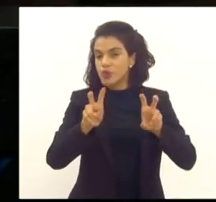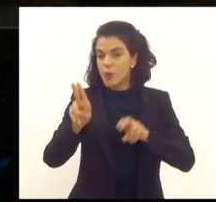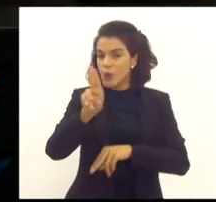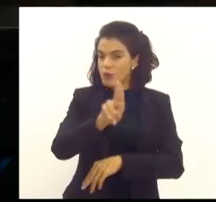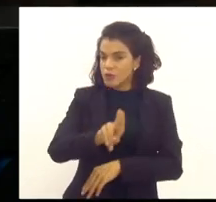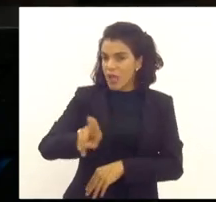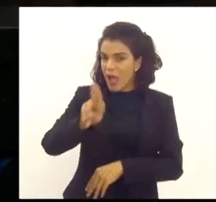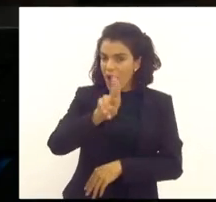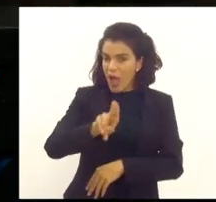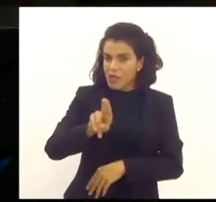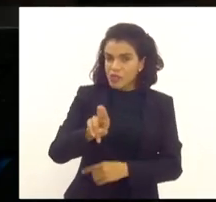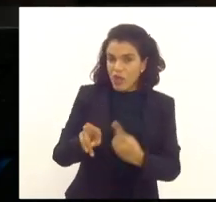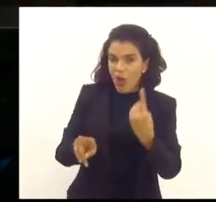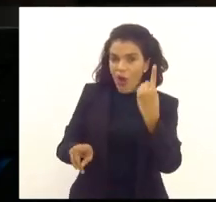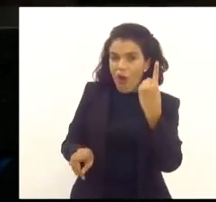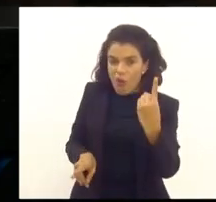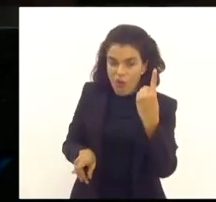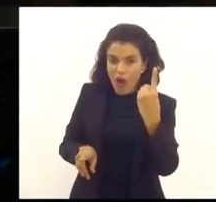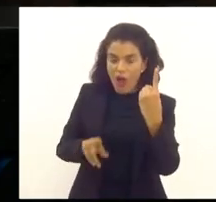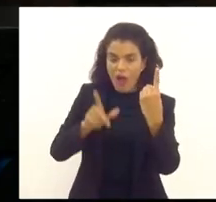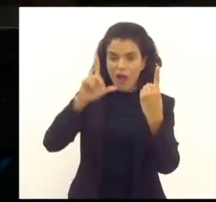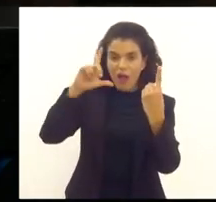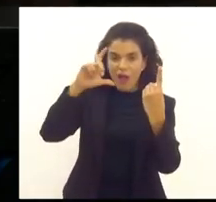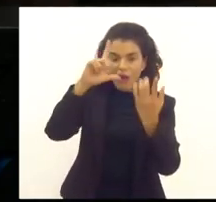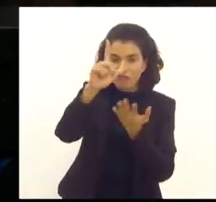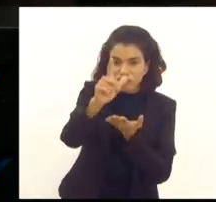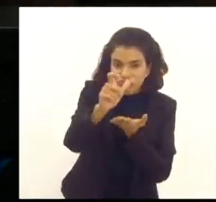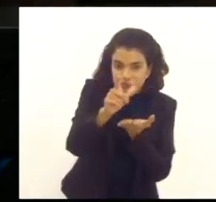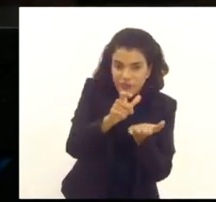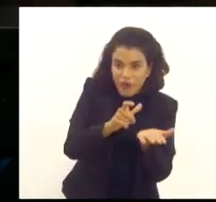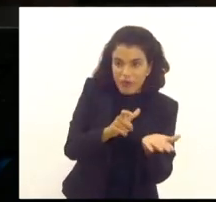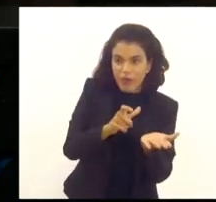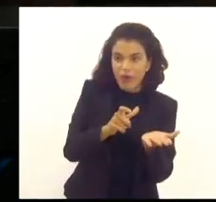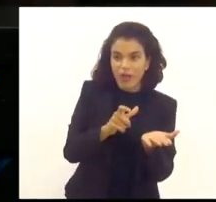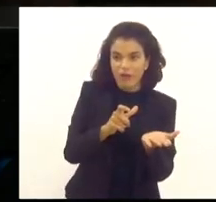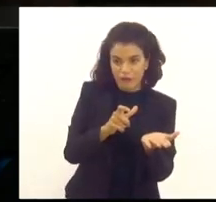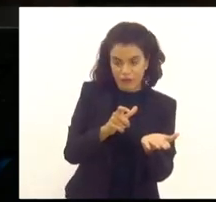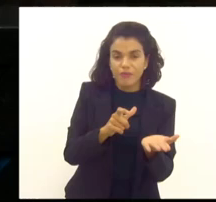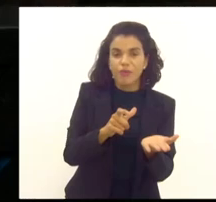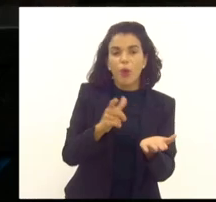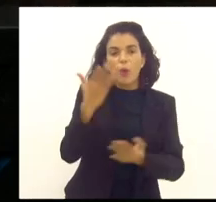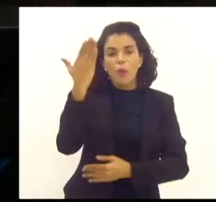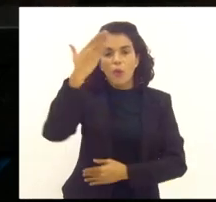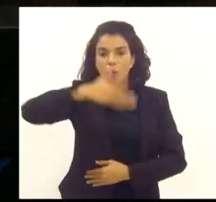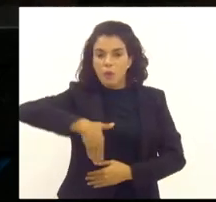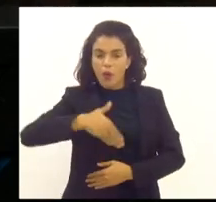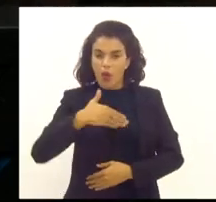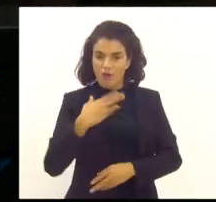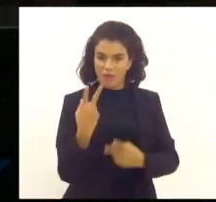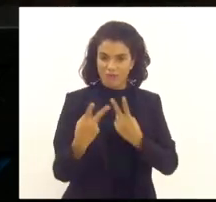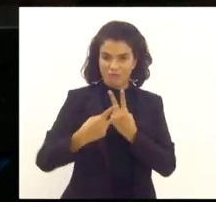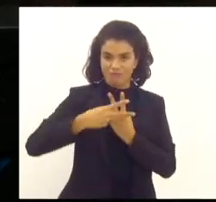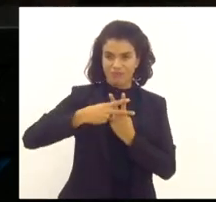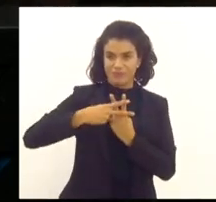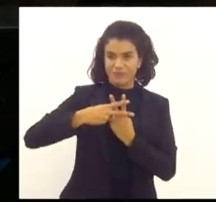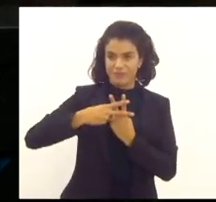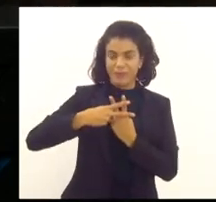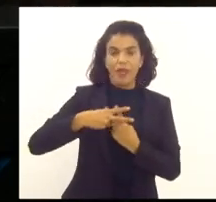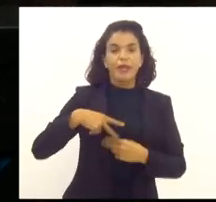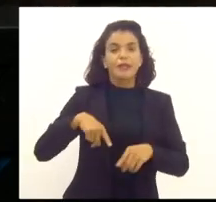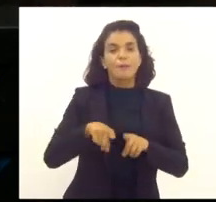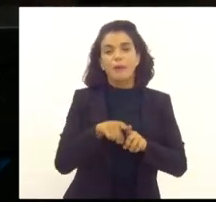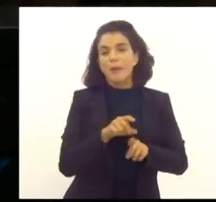se usar só esse item como prova para prisão e